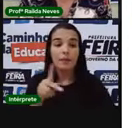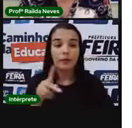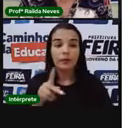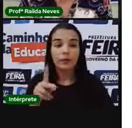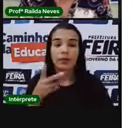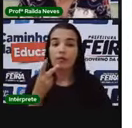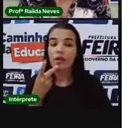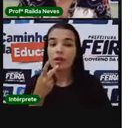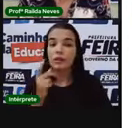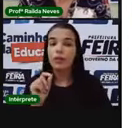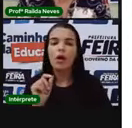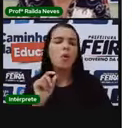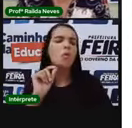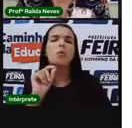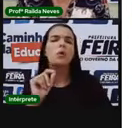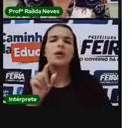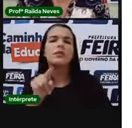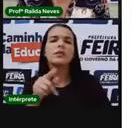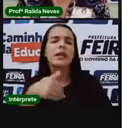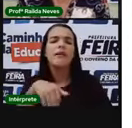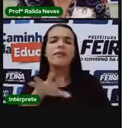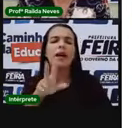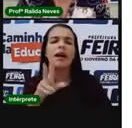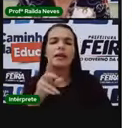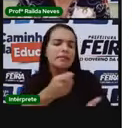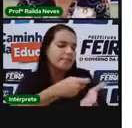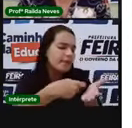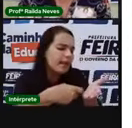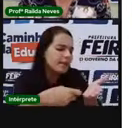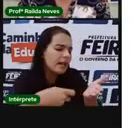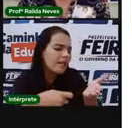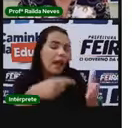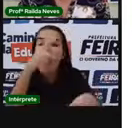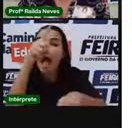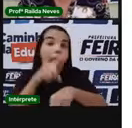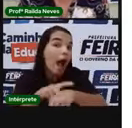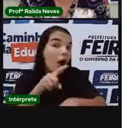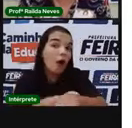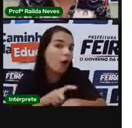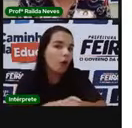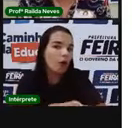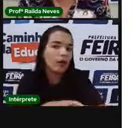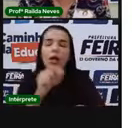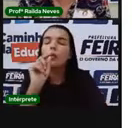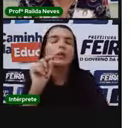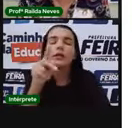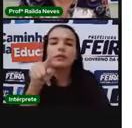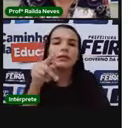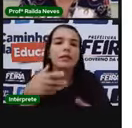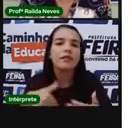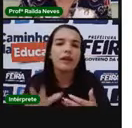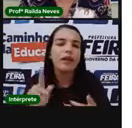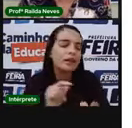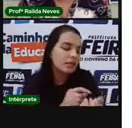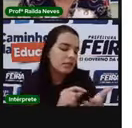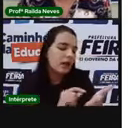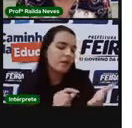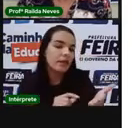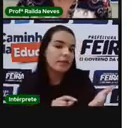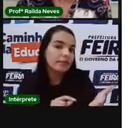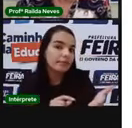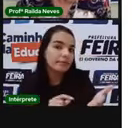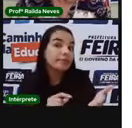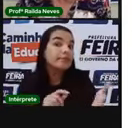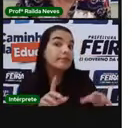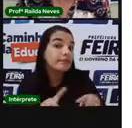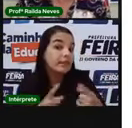mim, o que é que você vai registrar aí, de imediato, nesse momento, como tendo sido importante? Aí eu vou